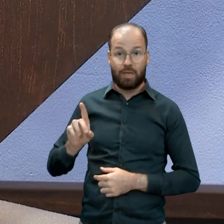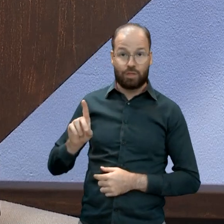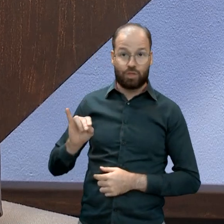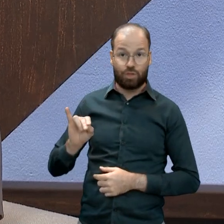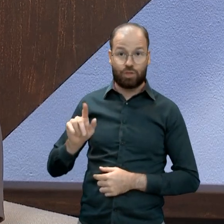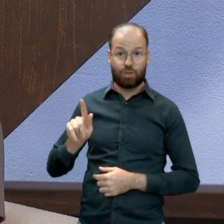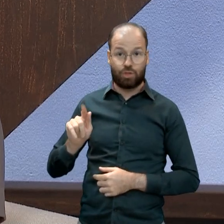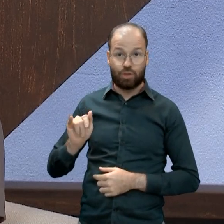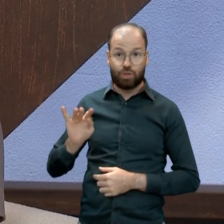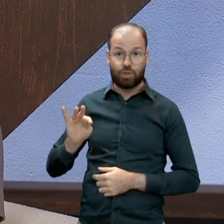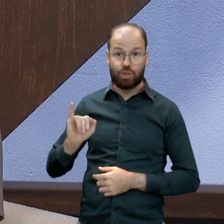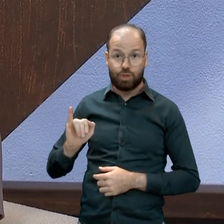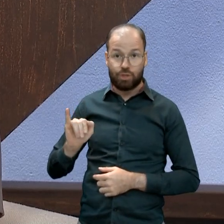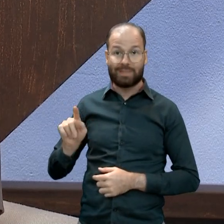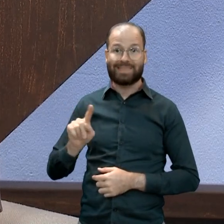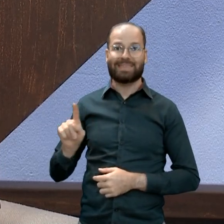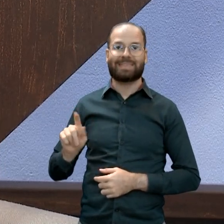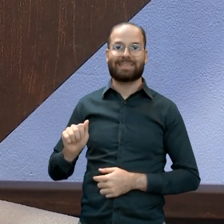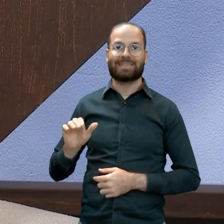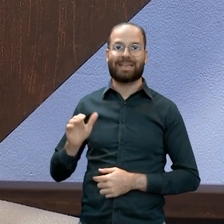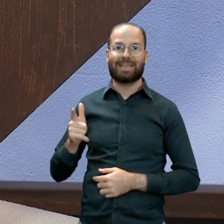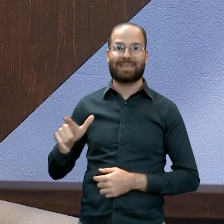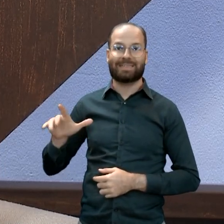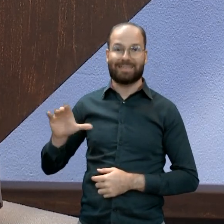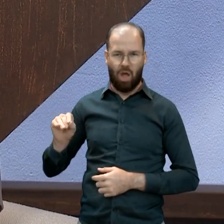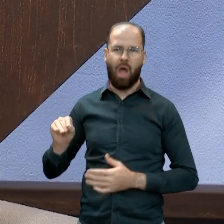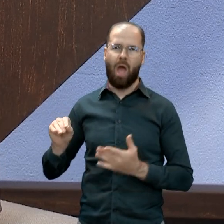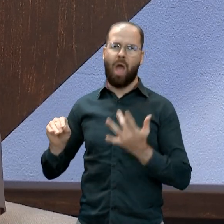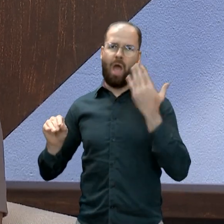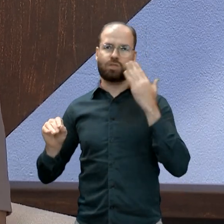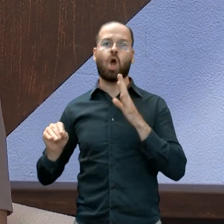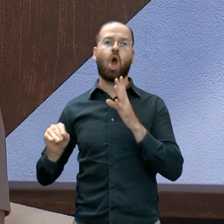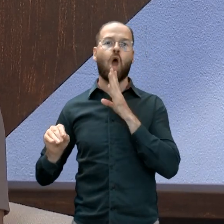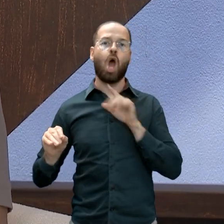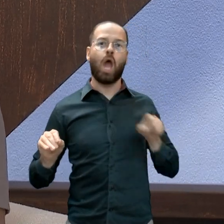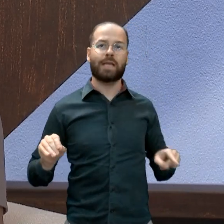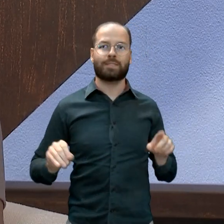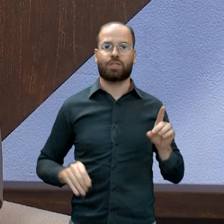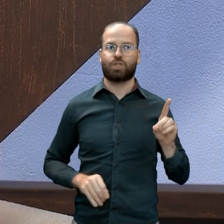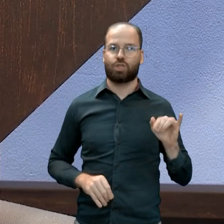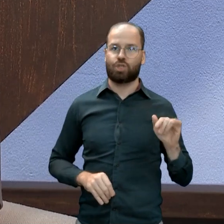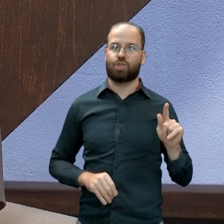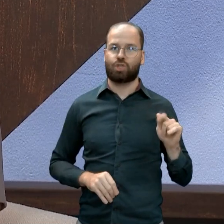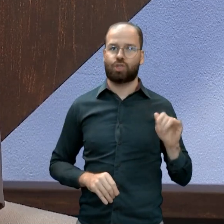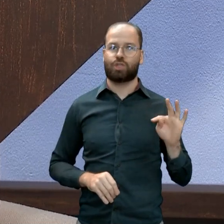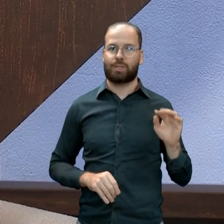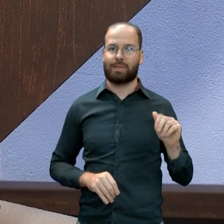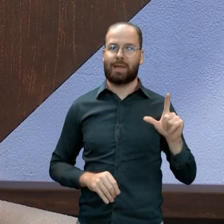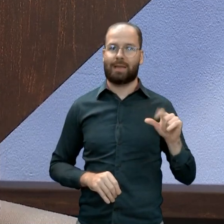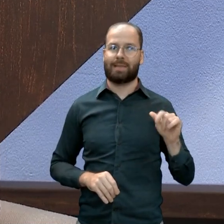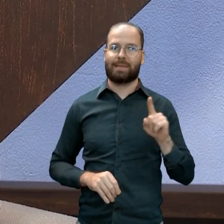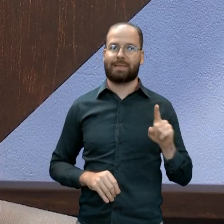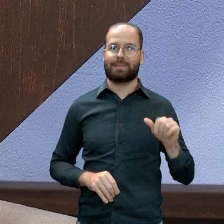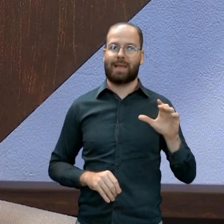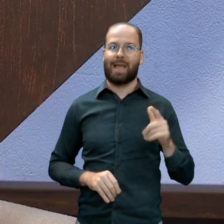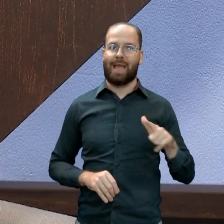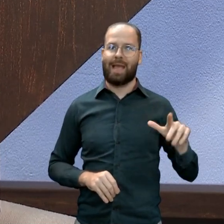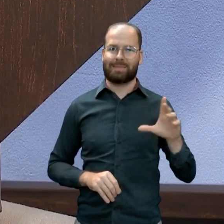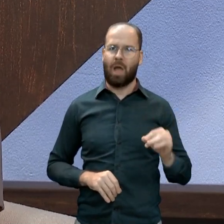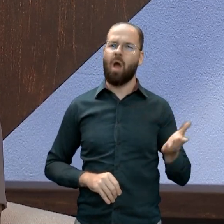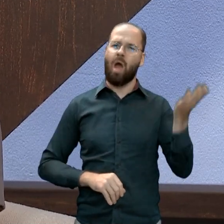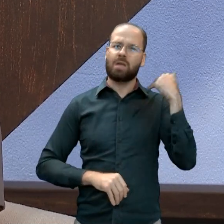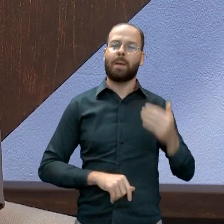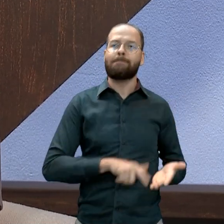né? Antes nós falávamos sobre digitalização, digitalizar algo que estava meio analógico,